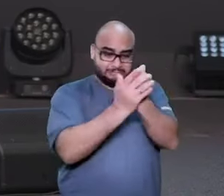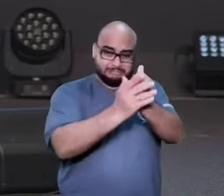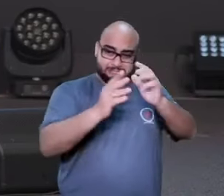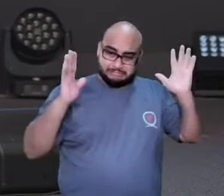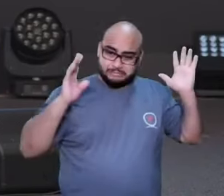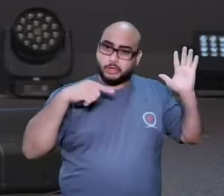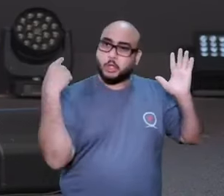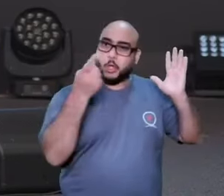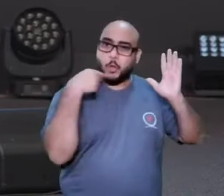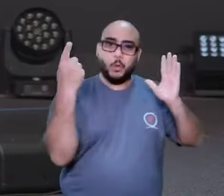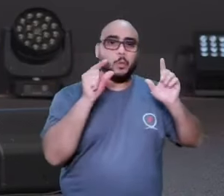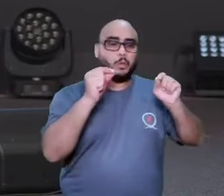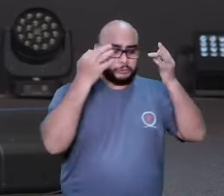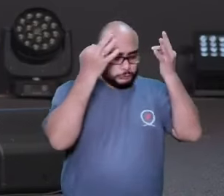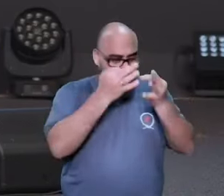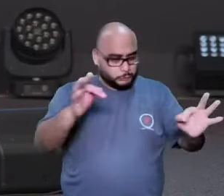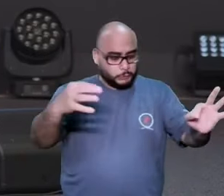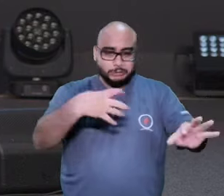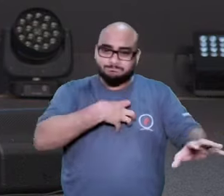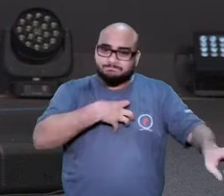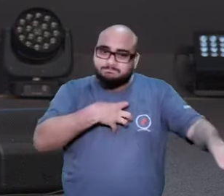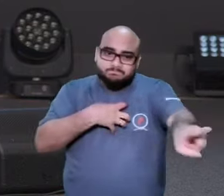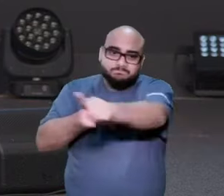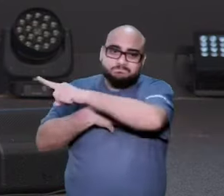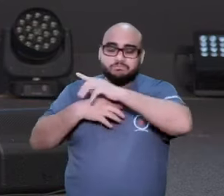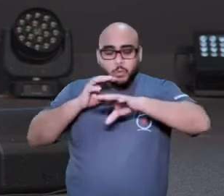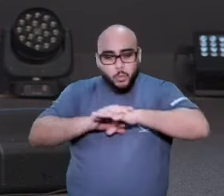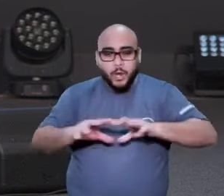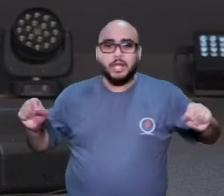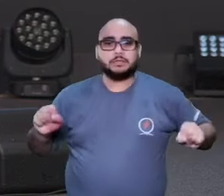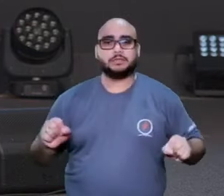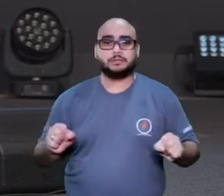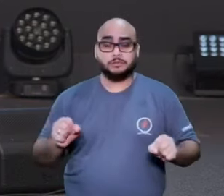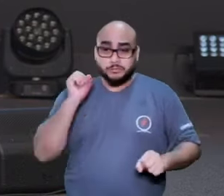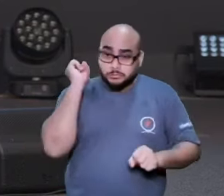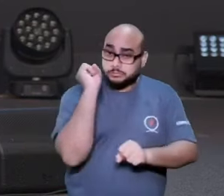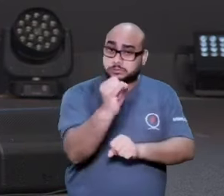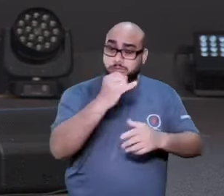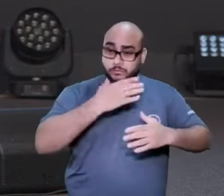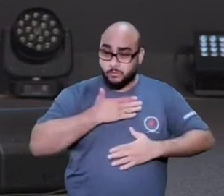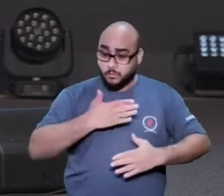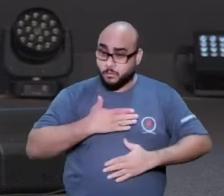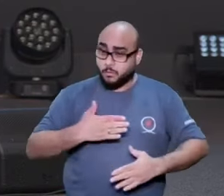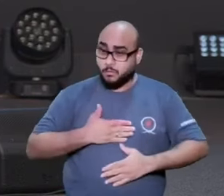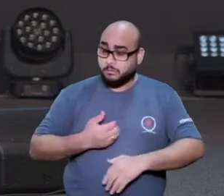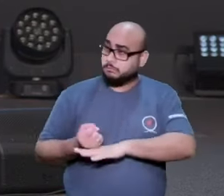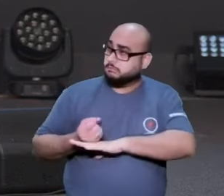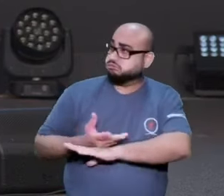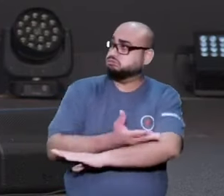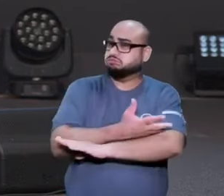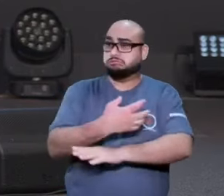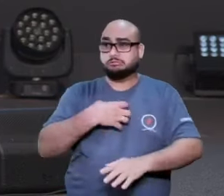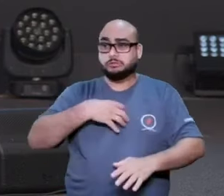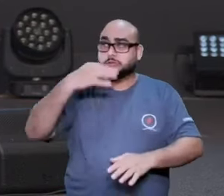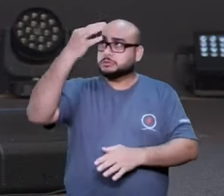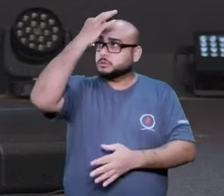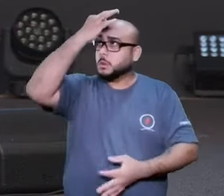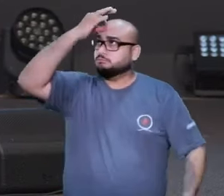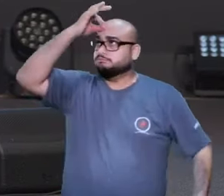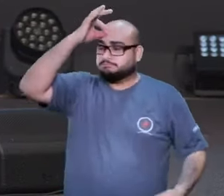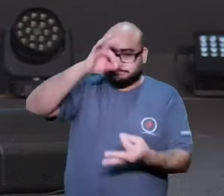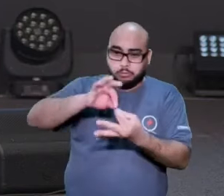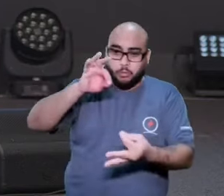todas as suas feridas sejam elas físicas emocionais espirituais e